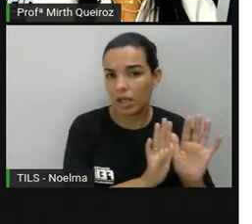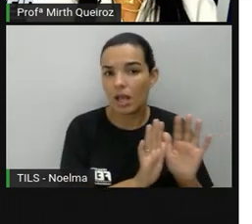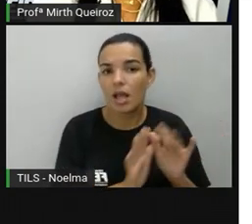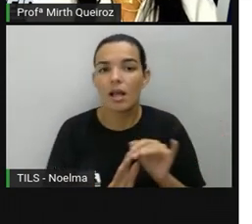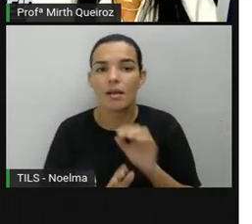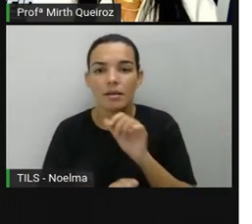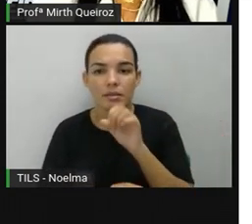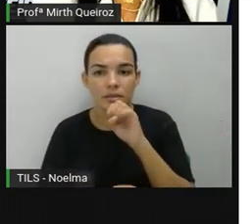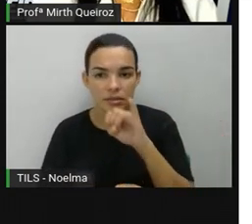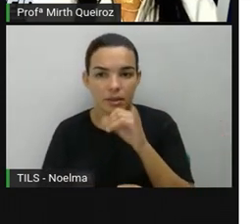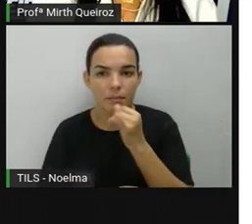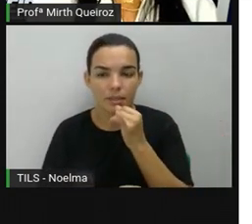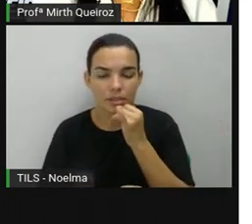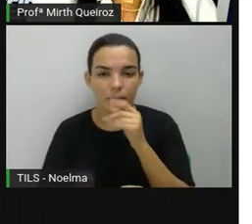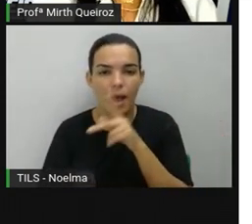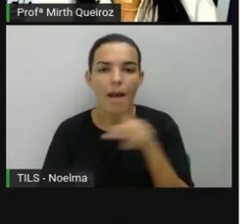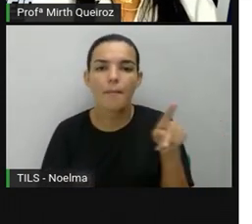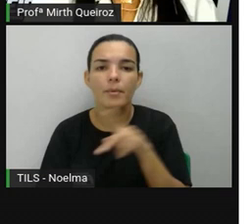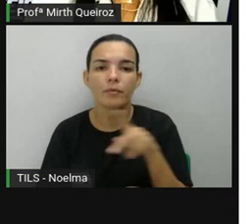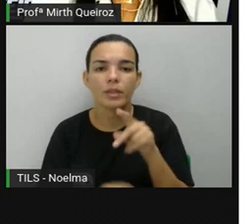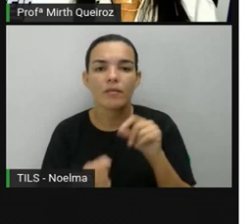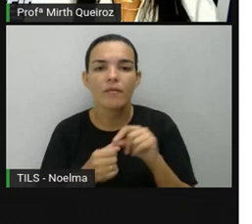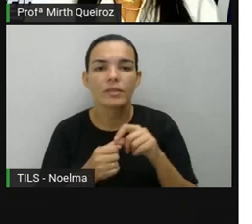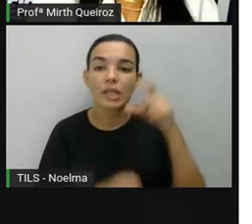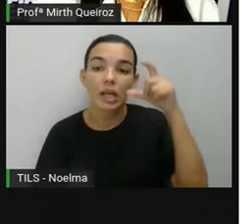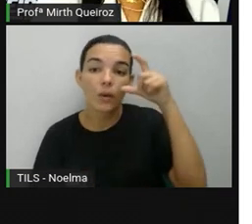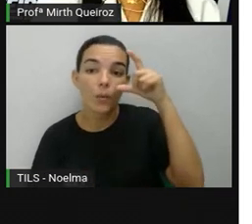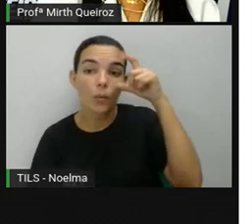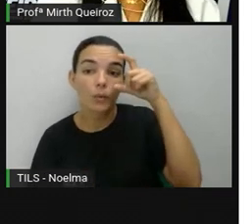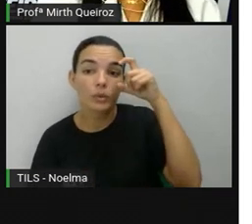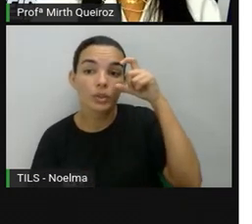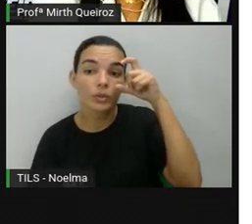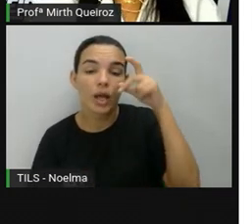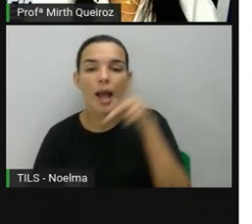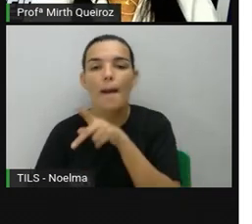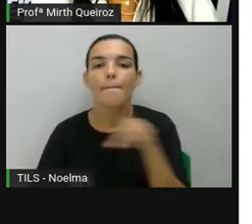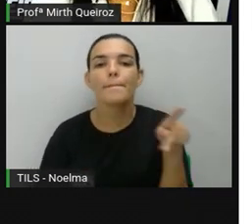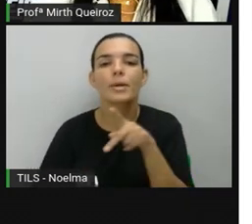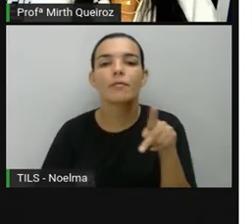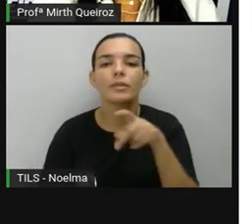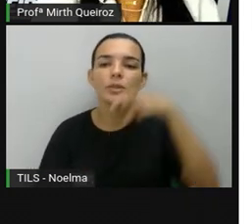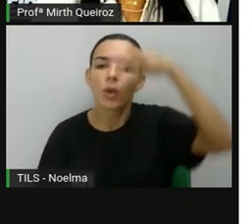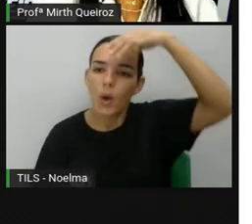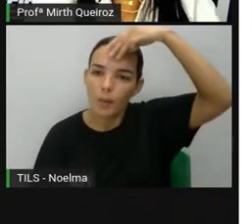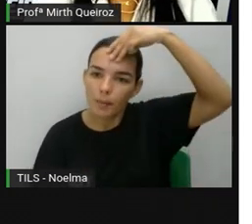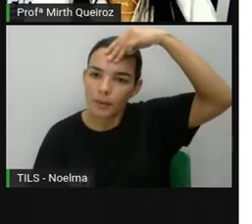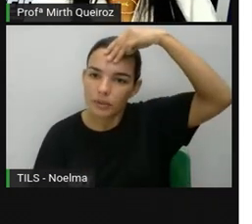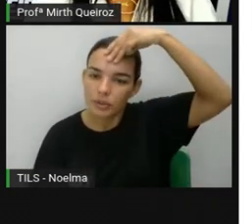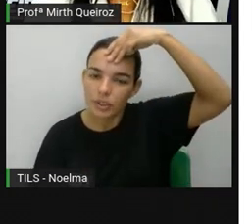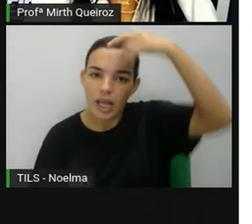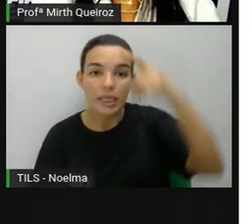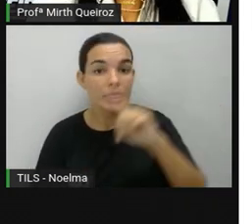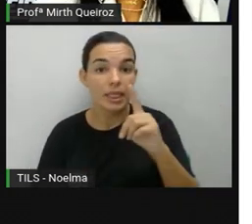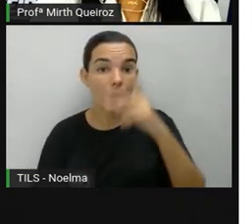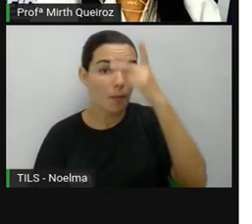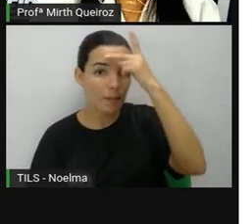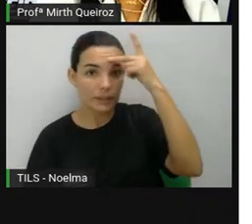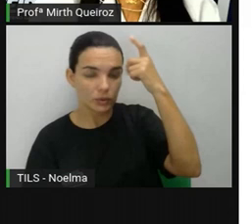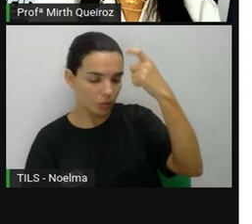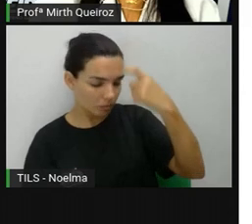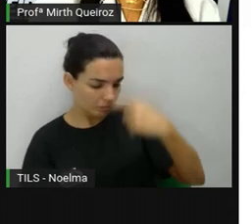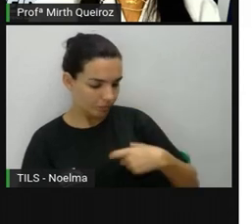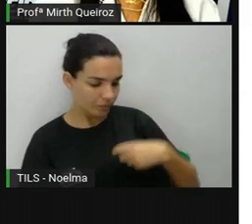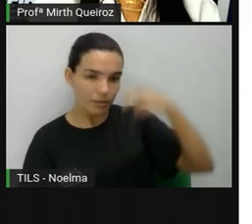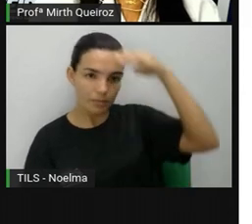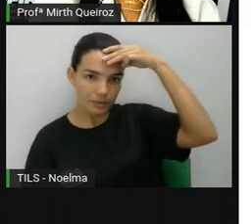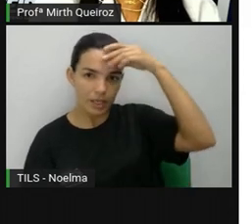exemplo, a Pro, vai fazer um Instagram da professora Mirth e não da pessoa Mirth. Então a gente tem que ter